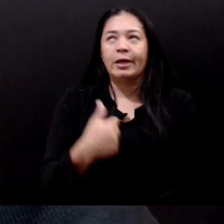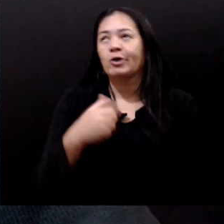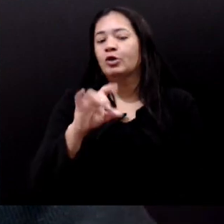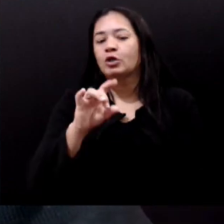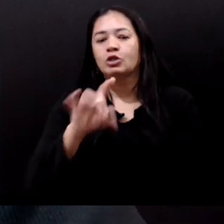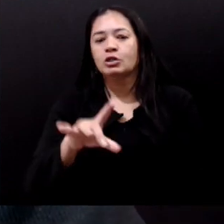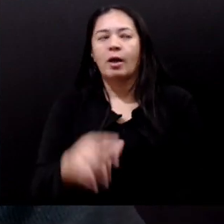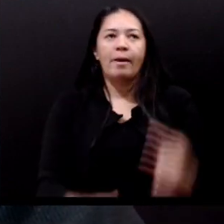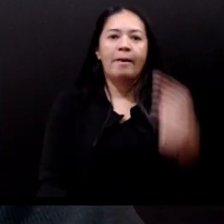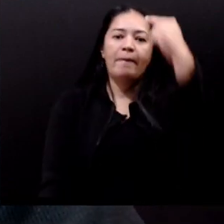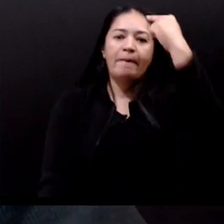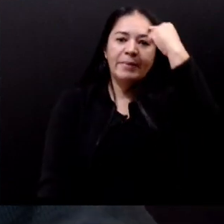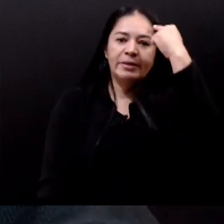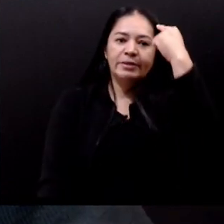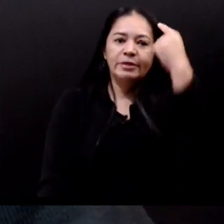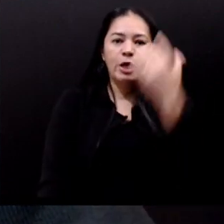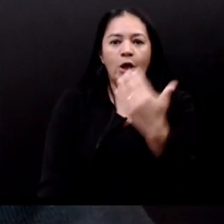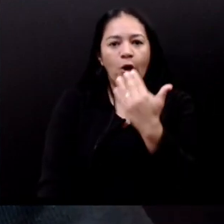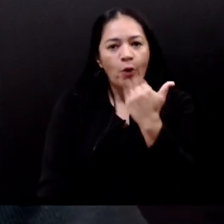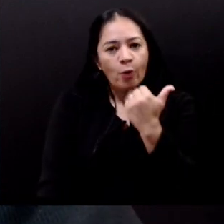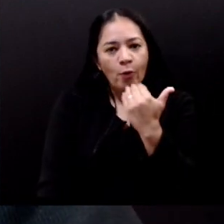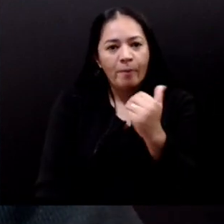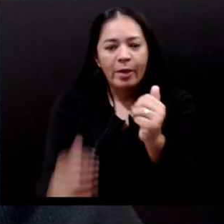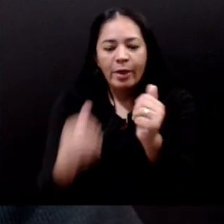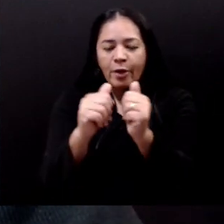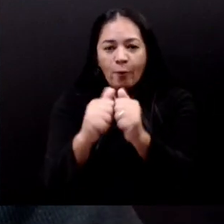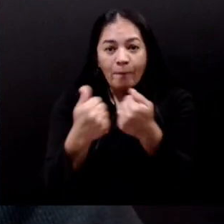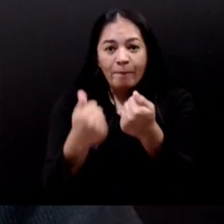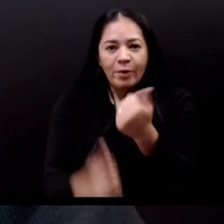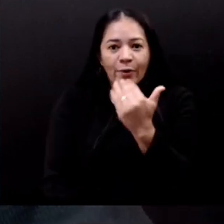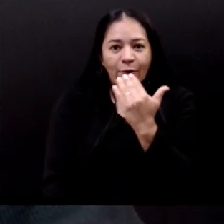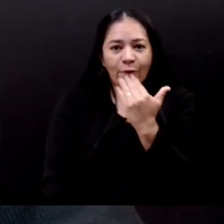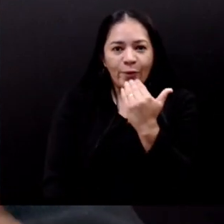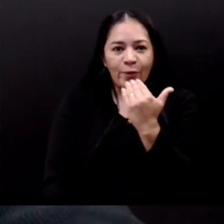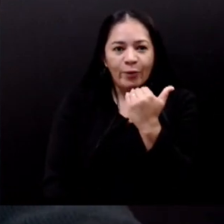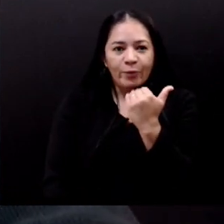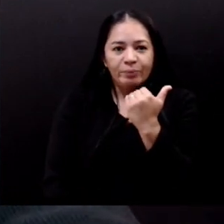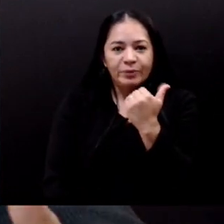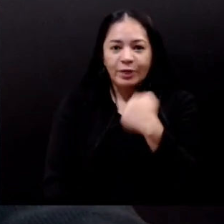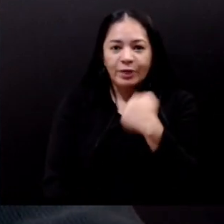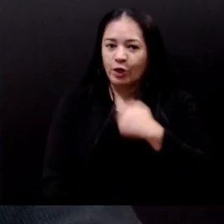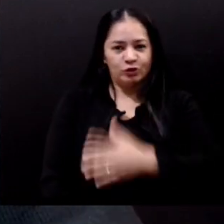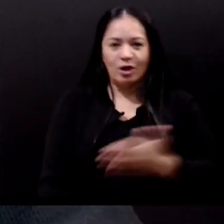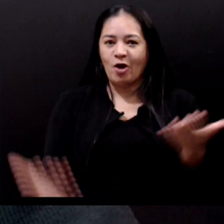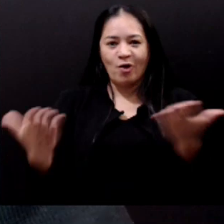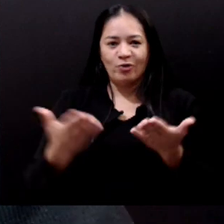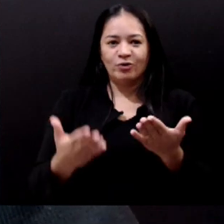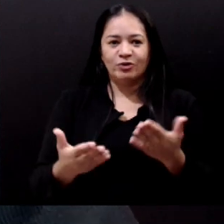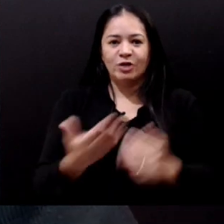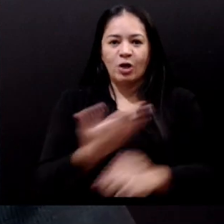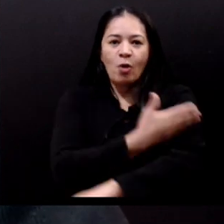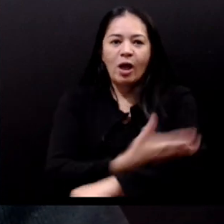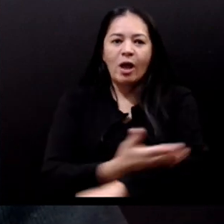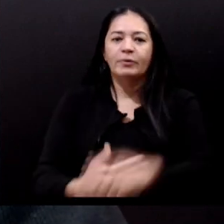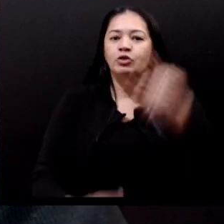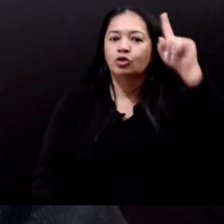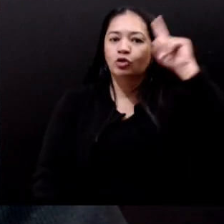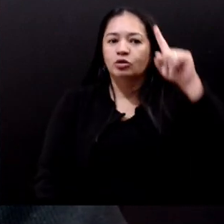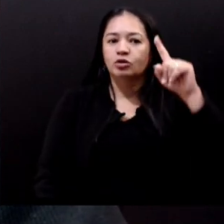ao comer um pão, que eu já fiz hoje, por exemplo, se torna um hábito todos os dias, aquilo faz mal.